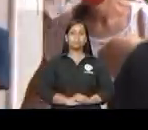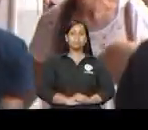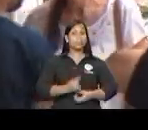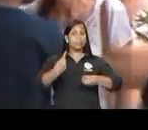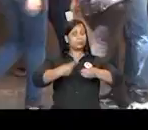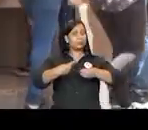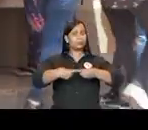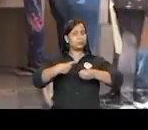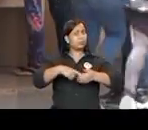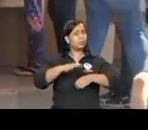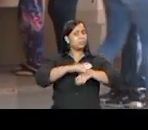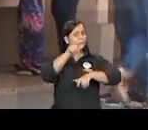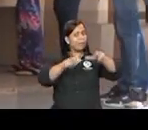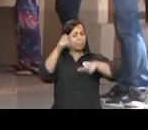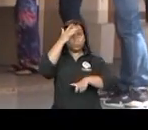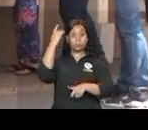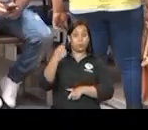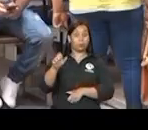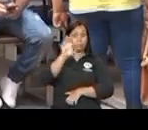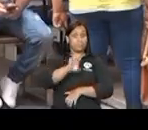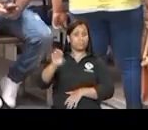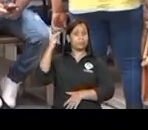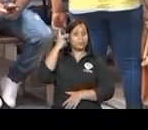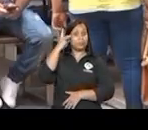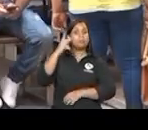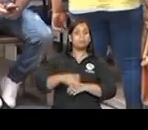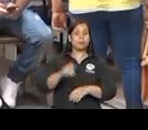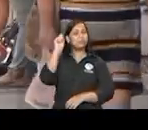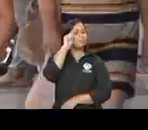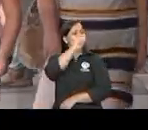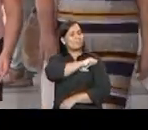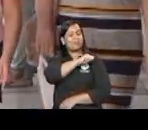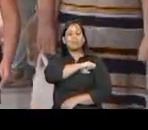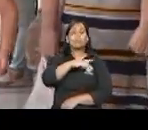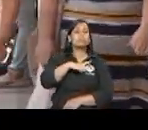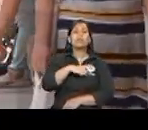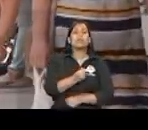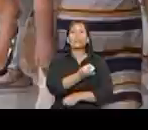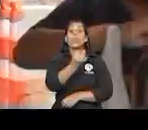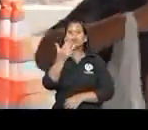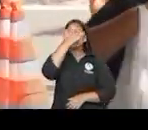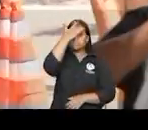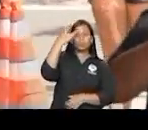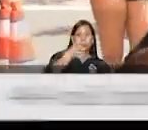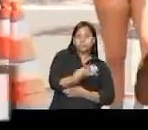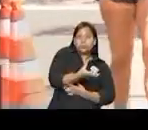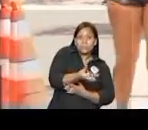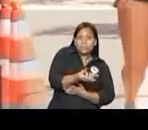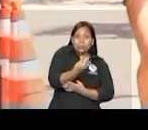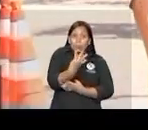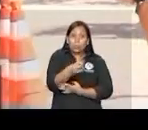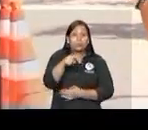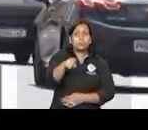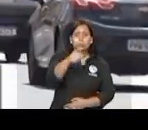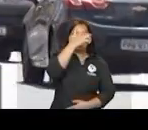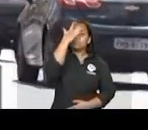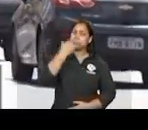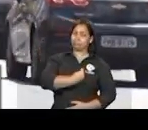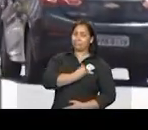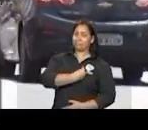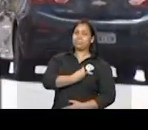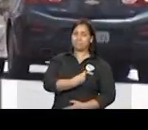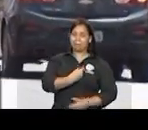Cidade mais populosa do Noroeste Paulista, São José do Rio Preto conta com 464 mil habitantes.